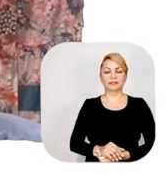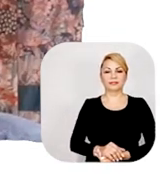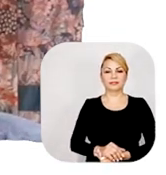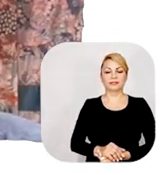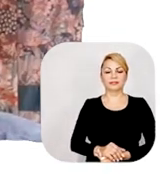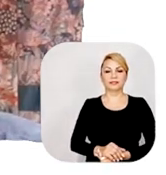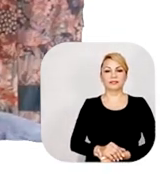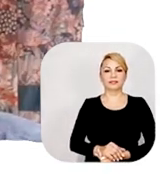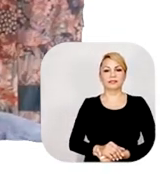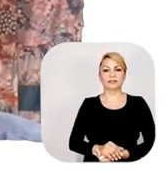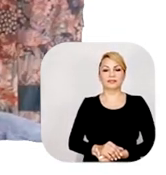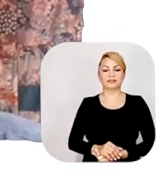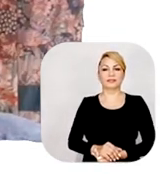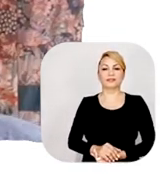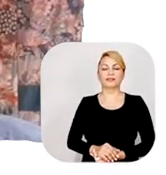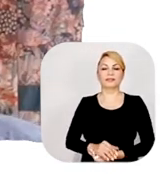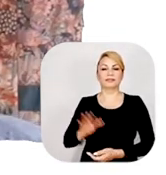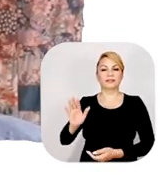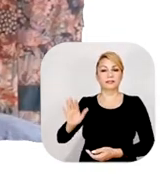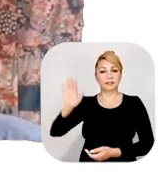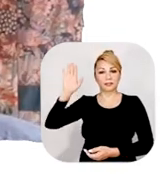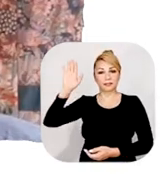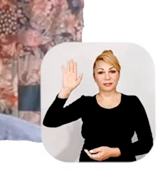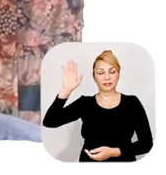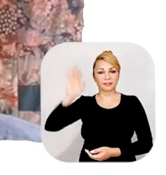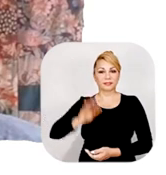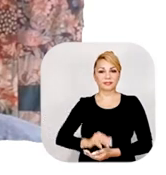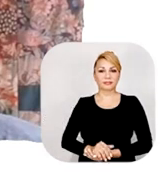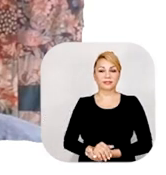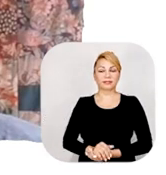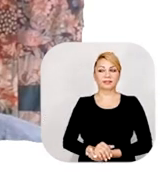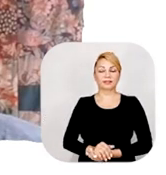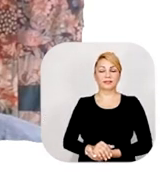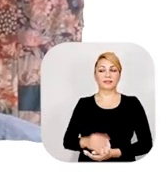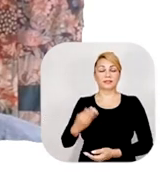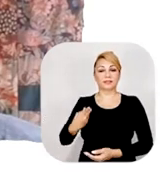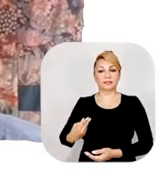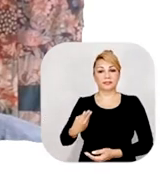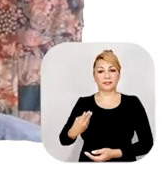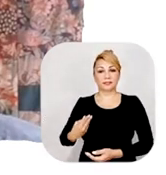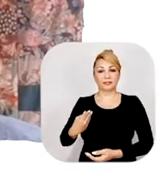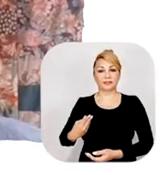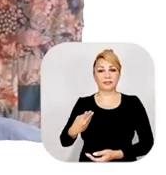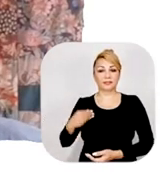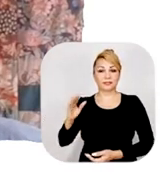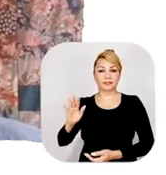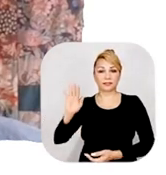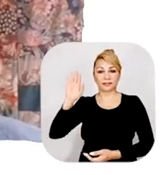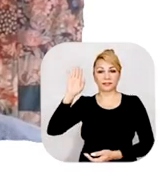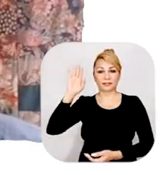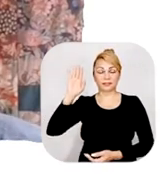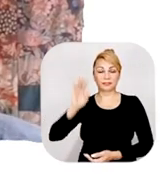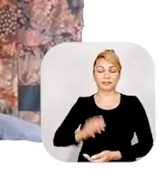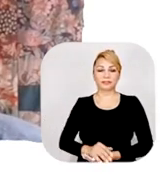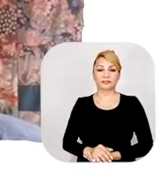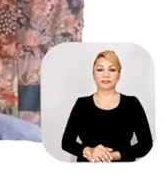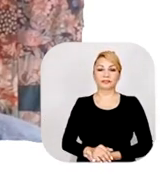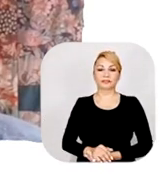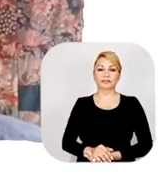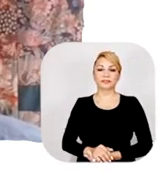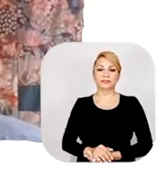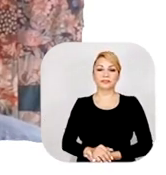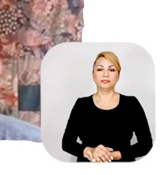Tataru Waiorô. Presente. Pipo Waiorô. Presente.